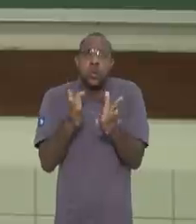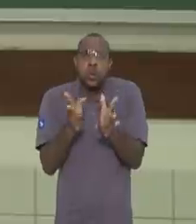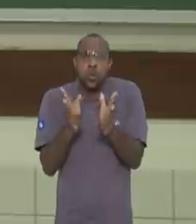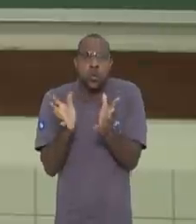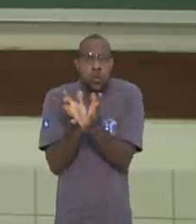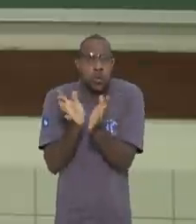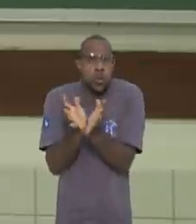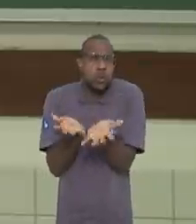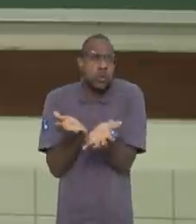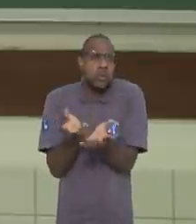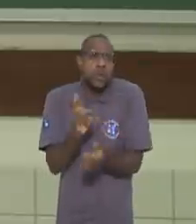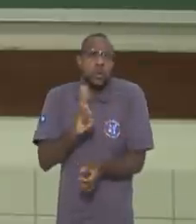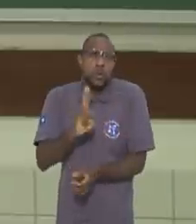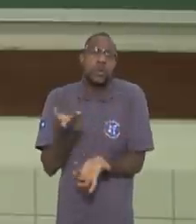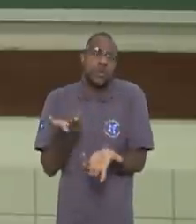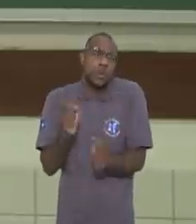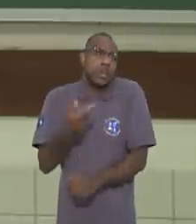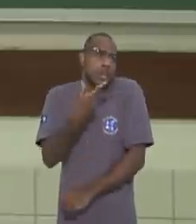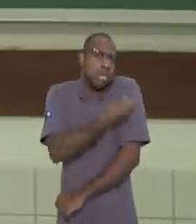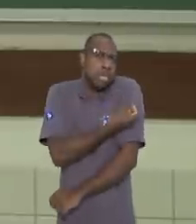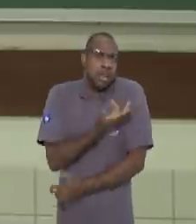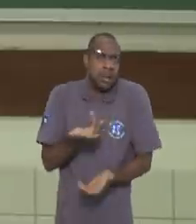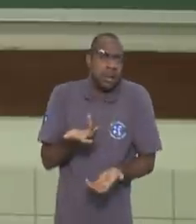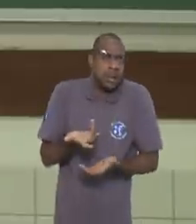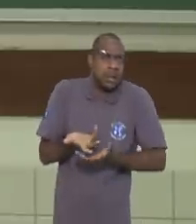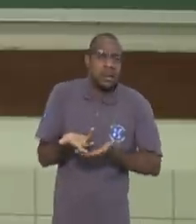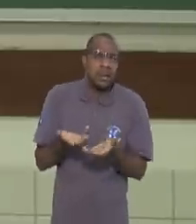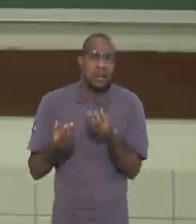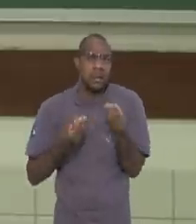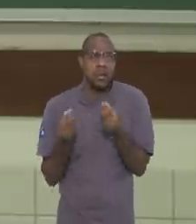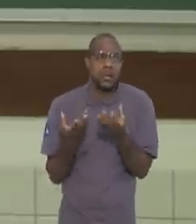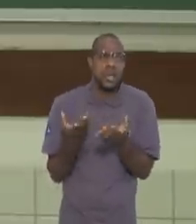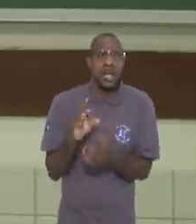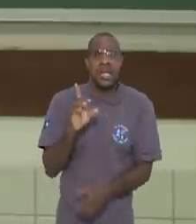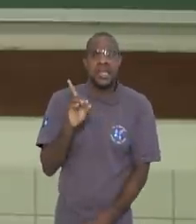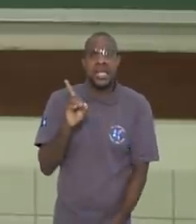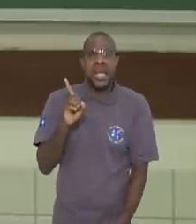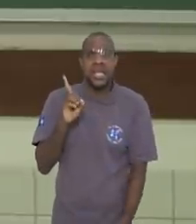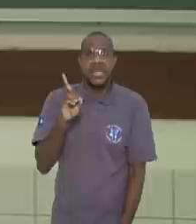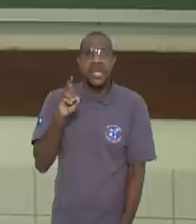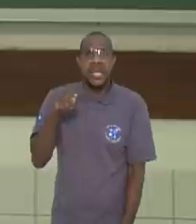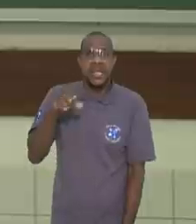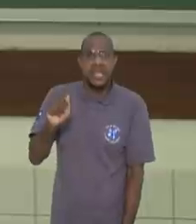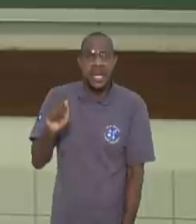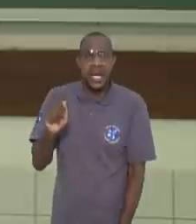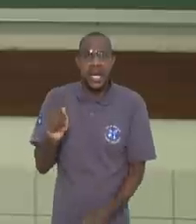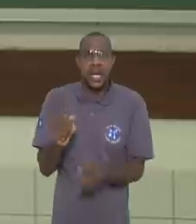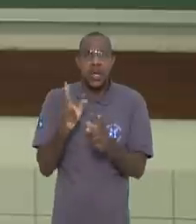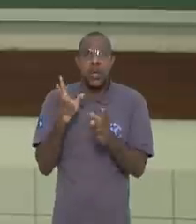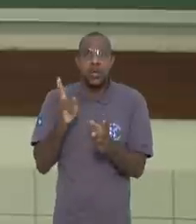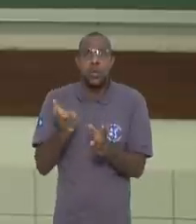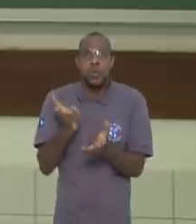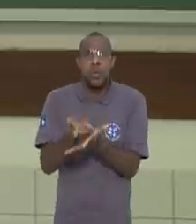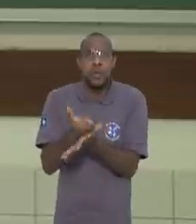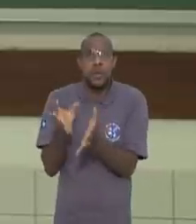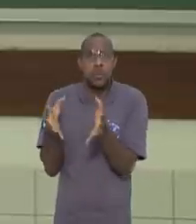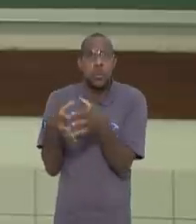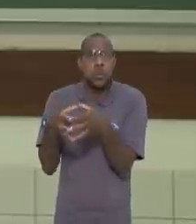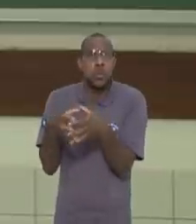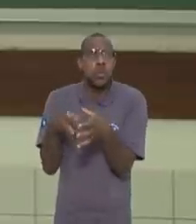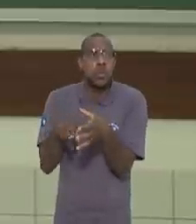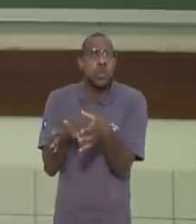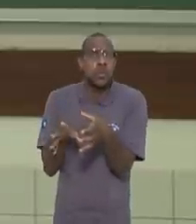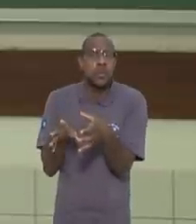mas veja. Ah, professora, mas DNA recombinante não teria que ser um DNA de outra espécie? Nesse caso aqui, não. Nesse caso, ele vai pegar o